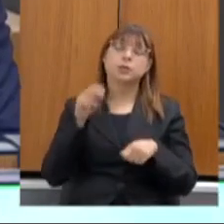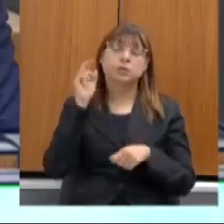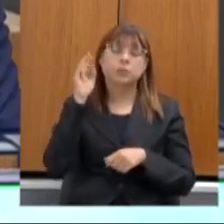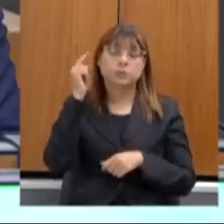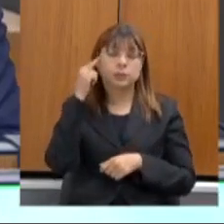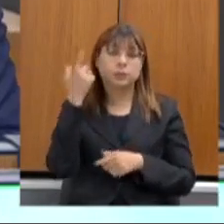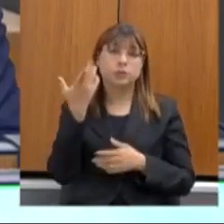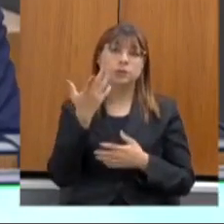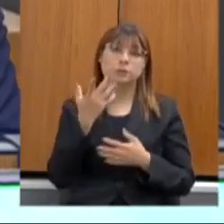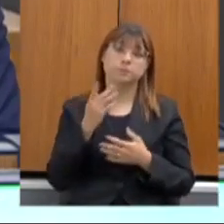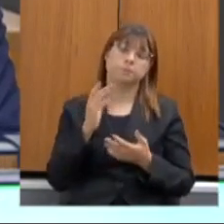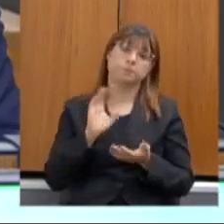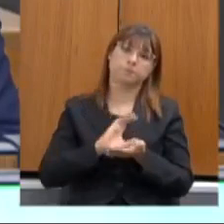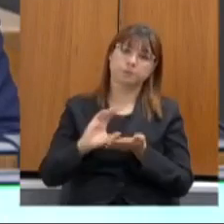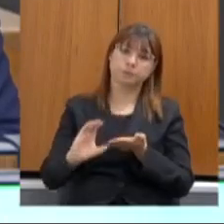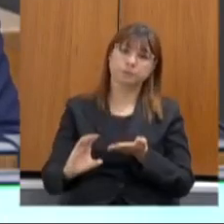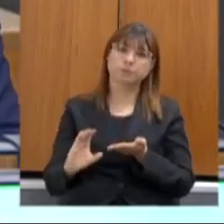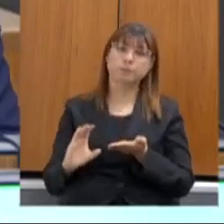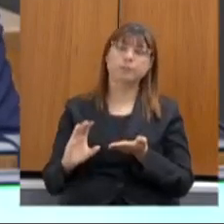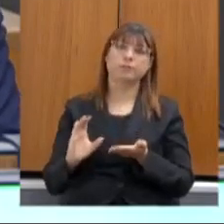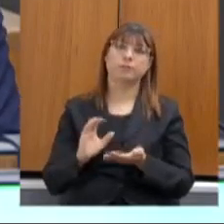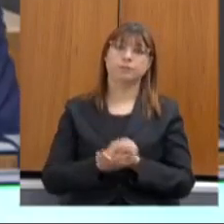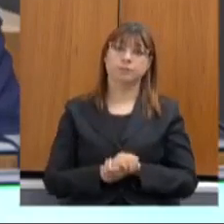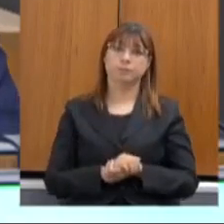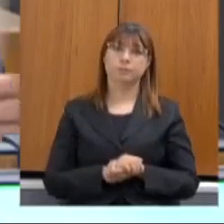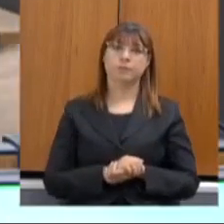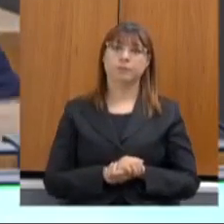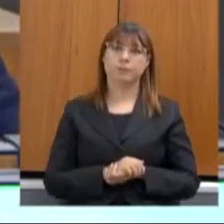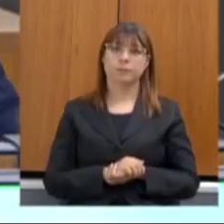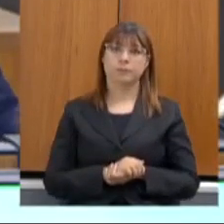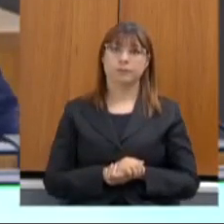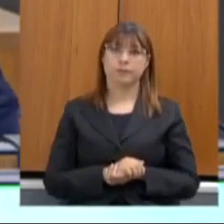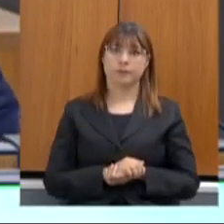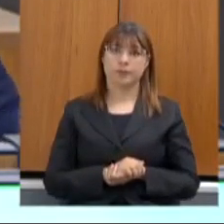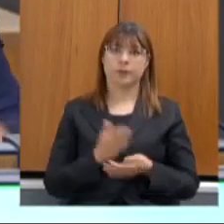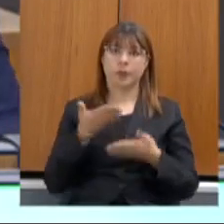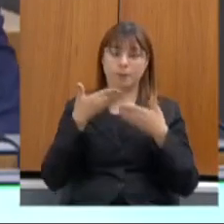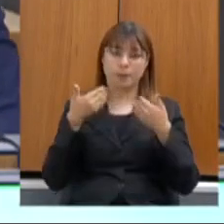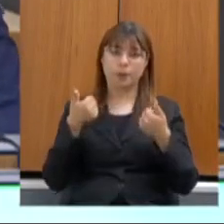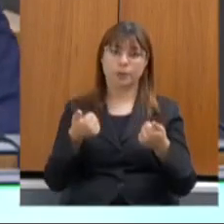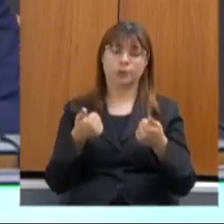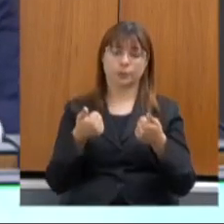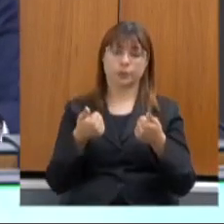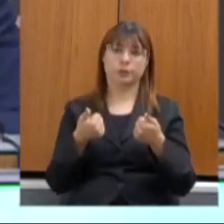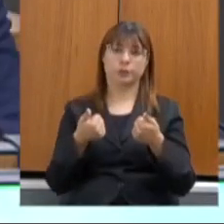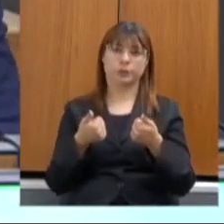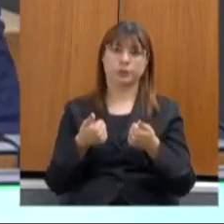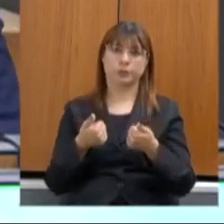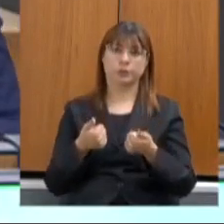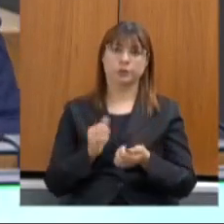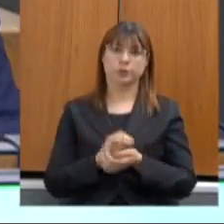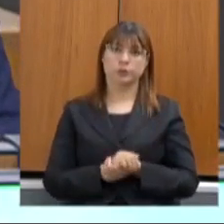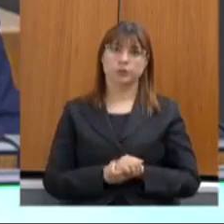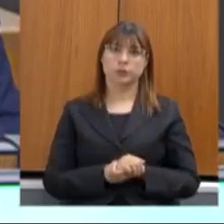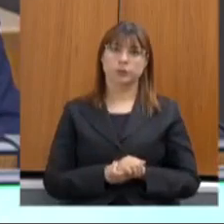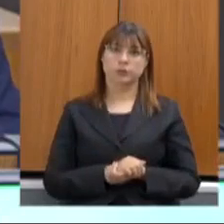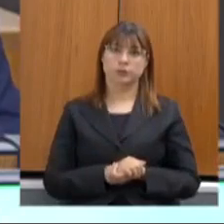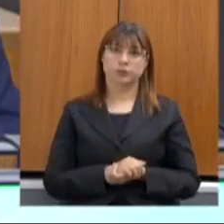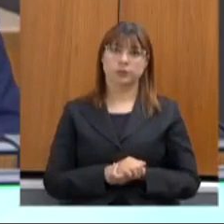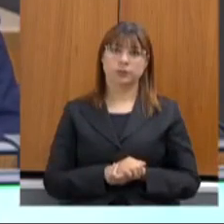de recursos de desembolso de recursos o que melhora e a nossa é a